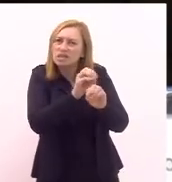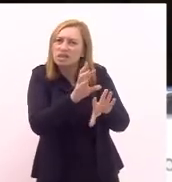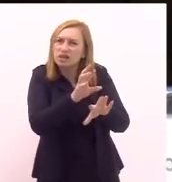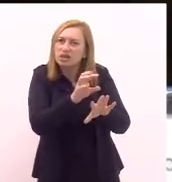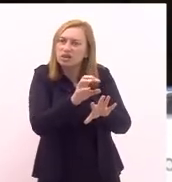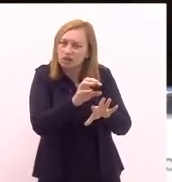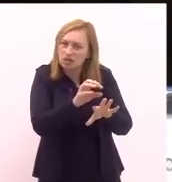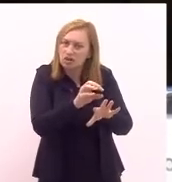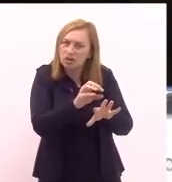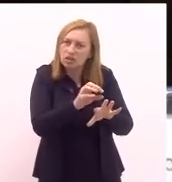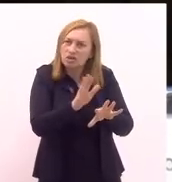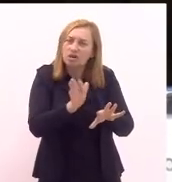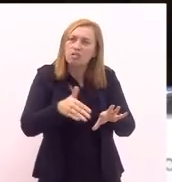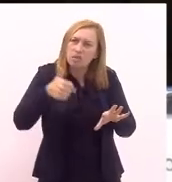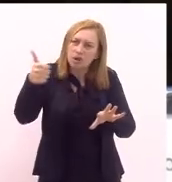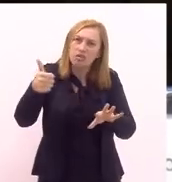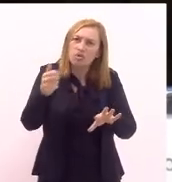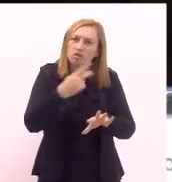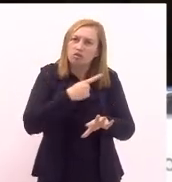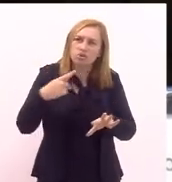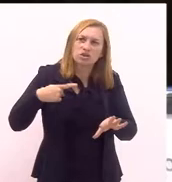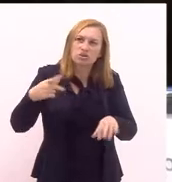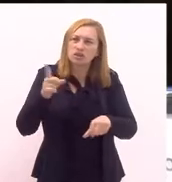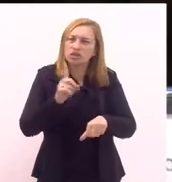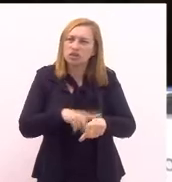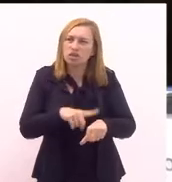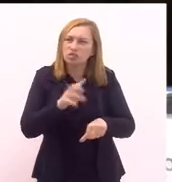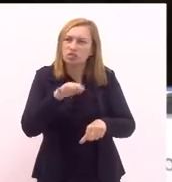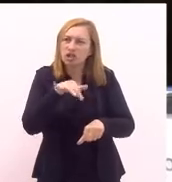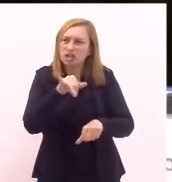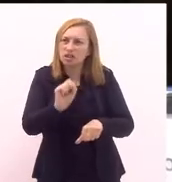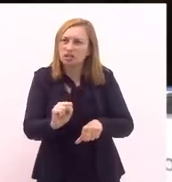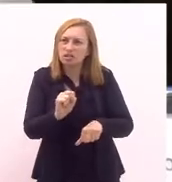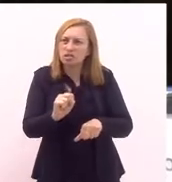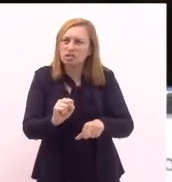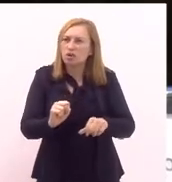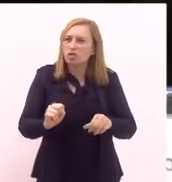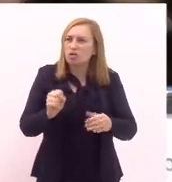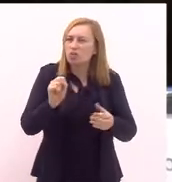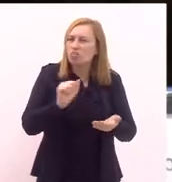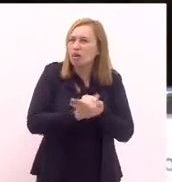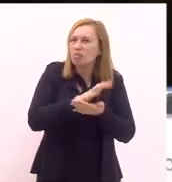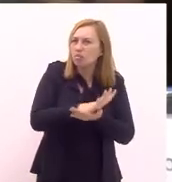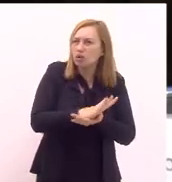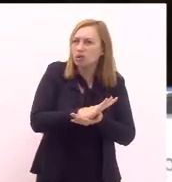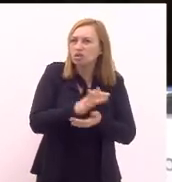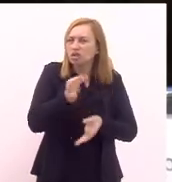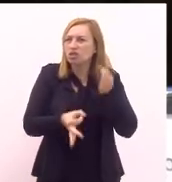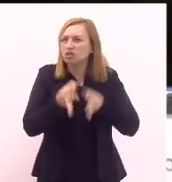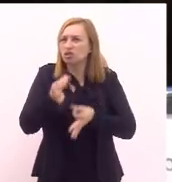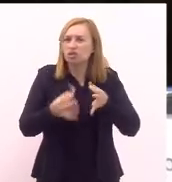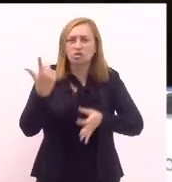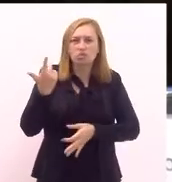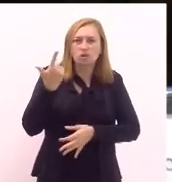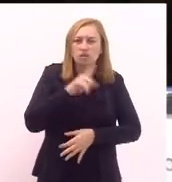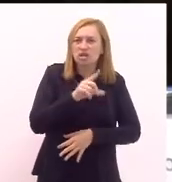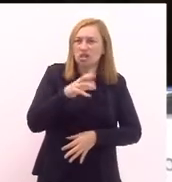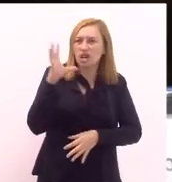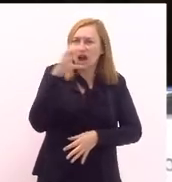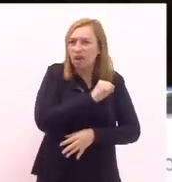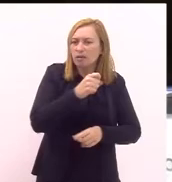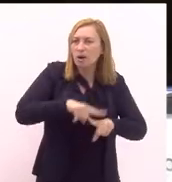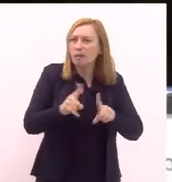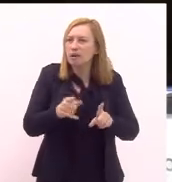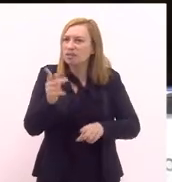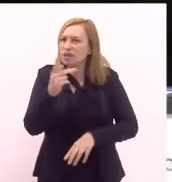reeducação a esses pastores em tempos de fundamentalismo uma multa na justiça uma vaquinha virtual eles vão conseguir rapidamente Mas se